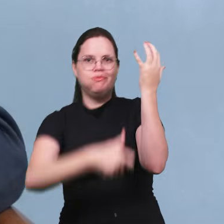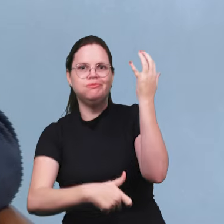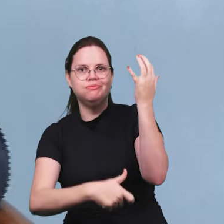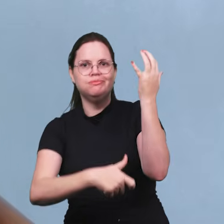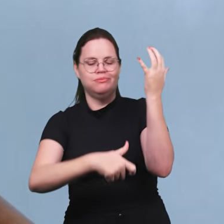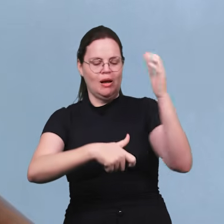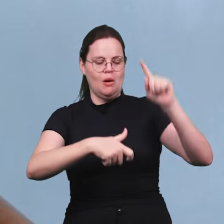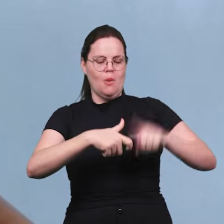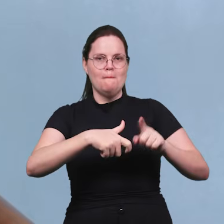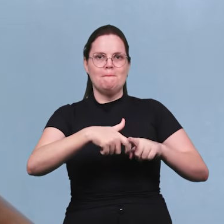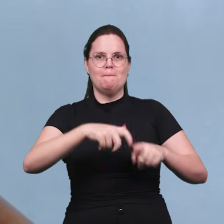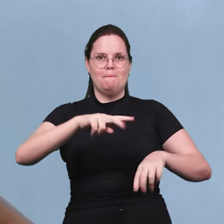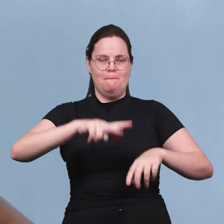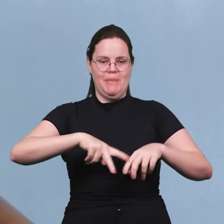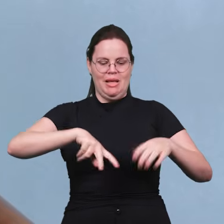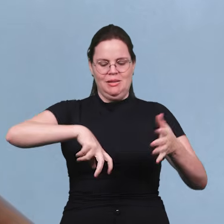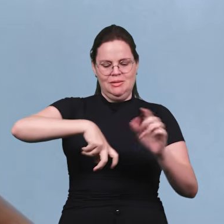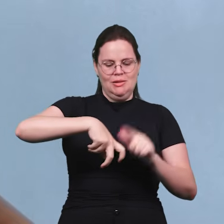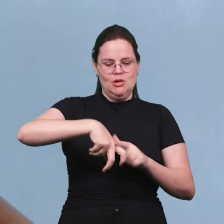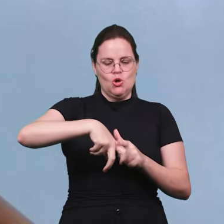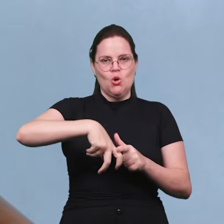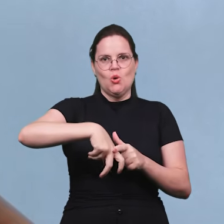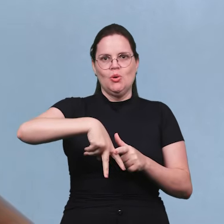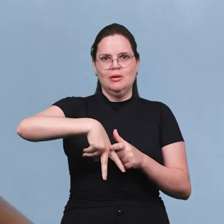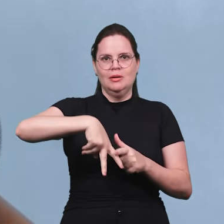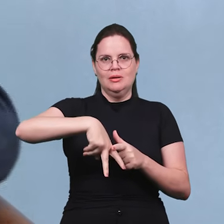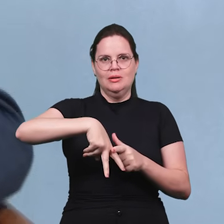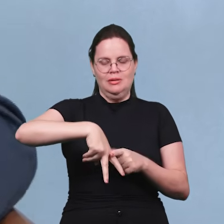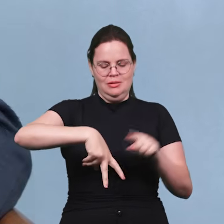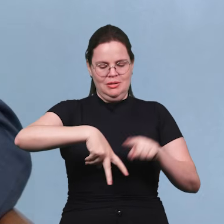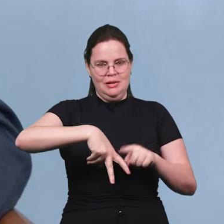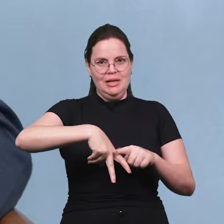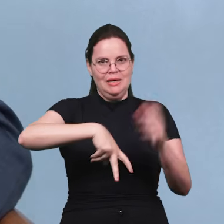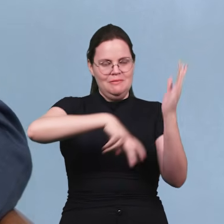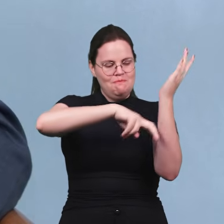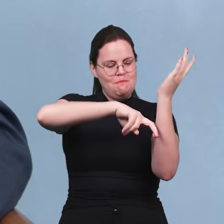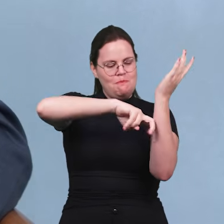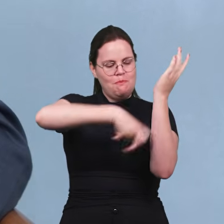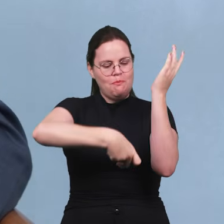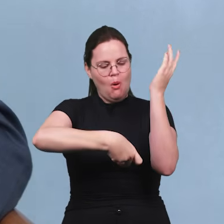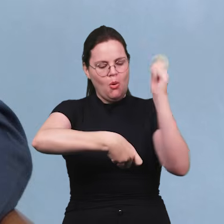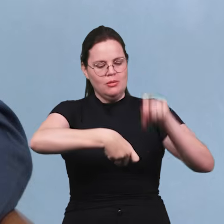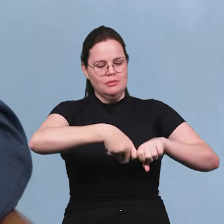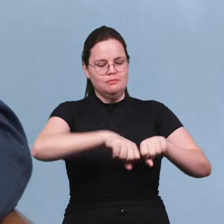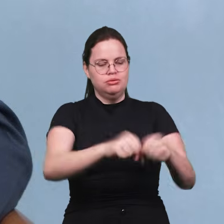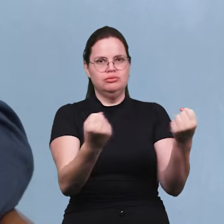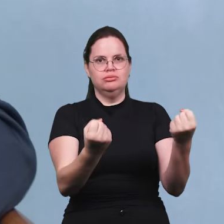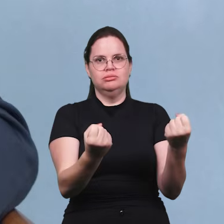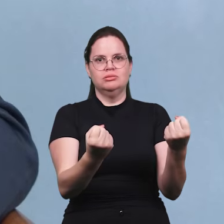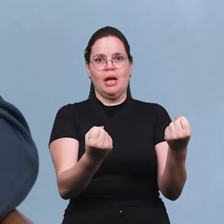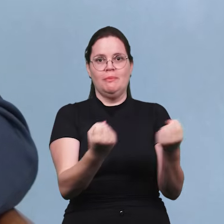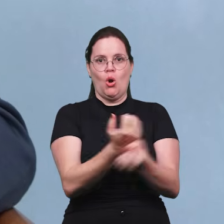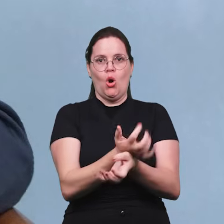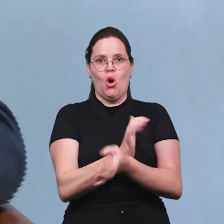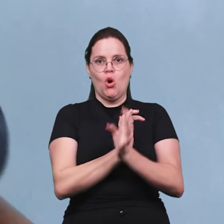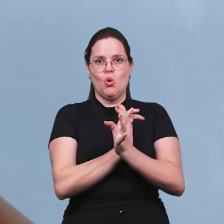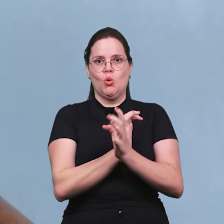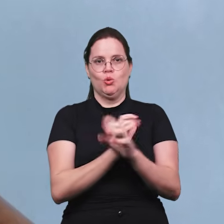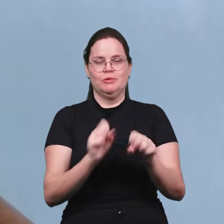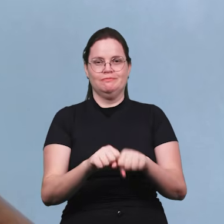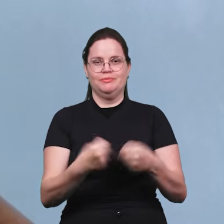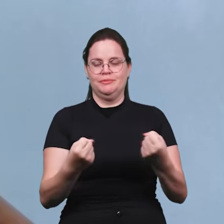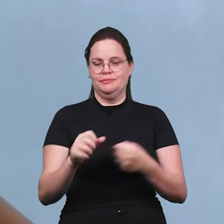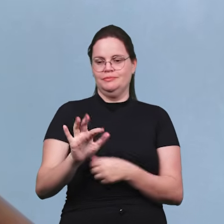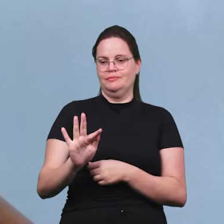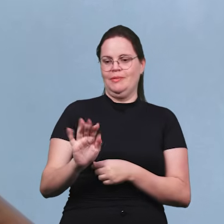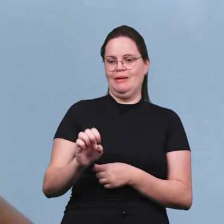bateu a perna, a coxa no tronco da árvore, fraturou o fêmur. E ali ele